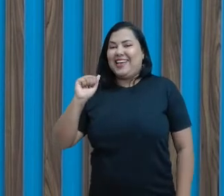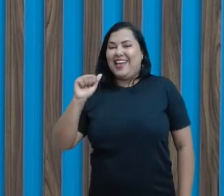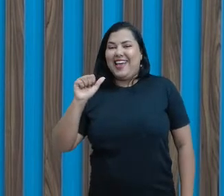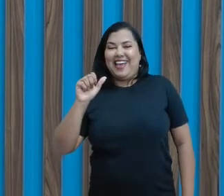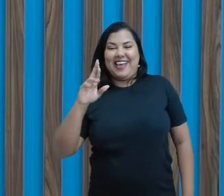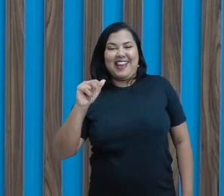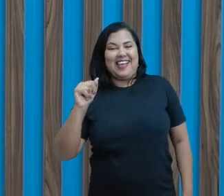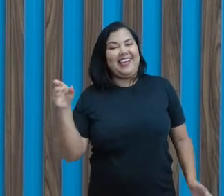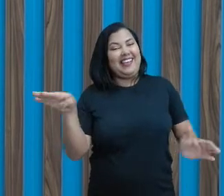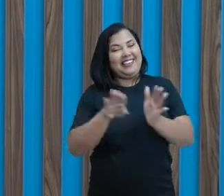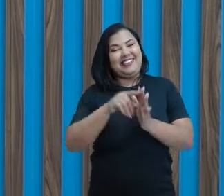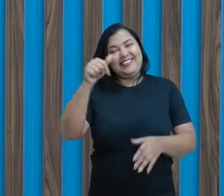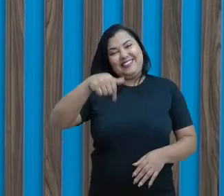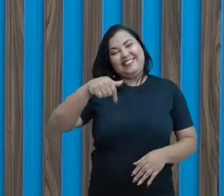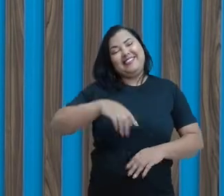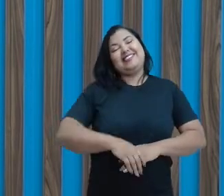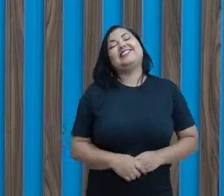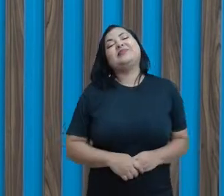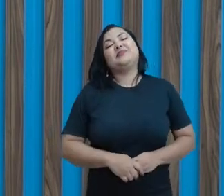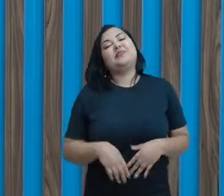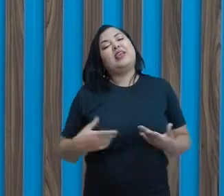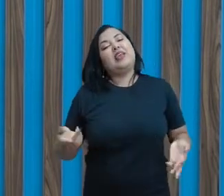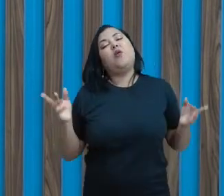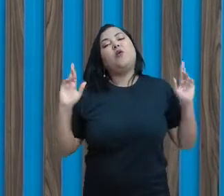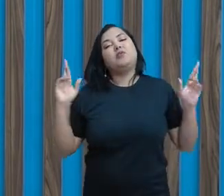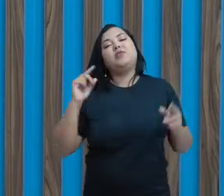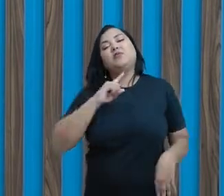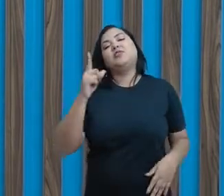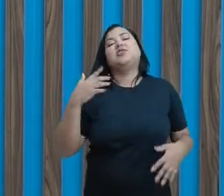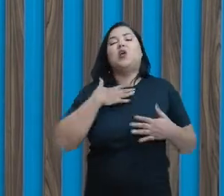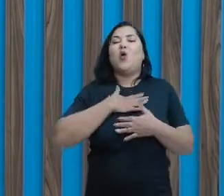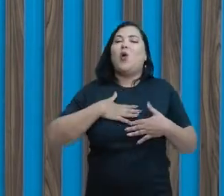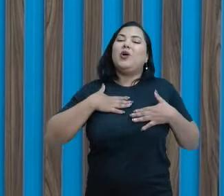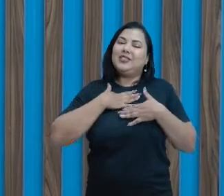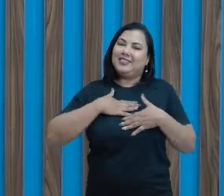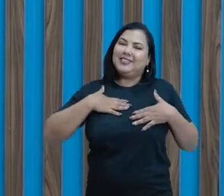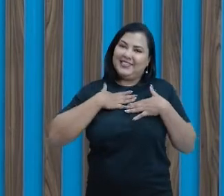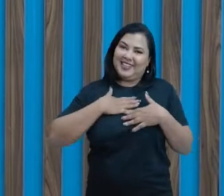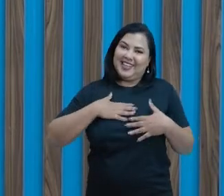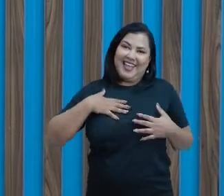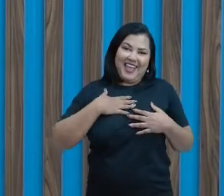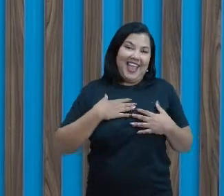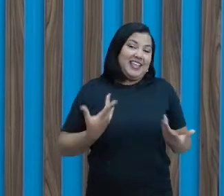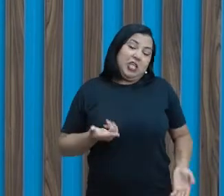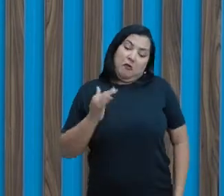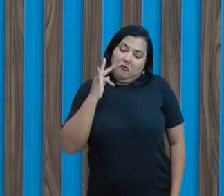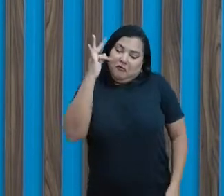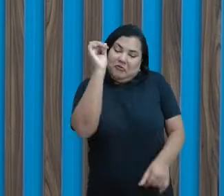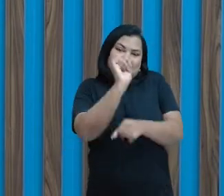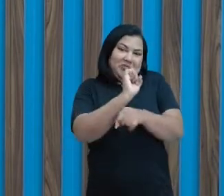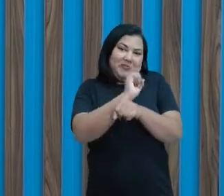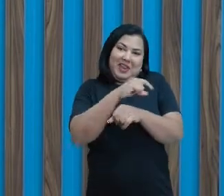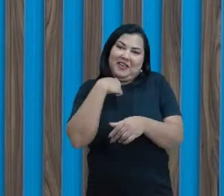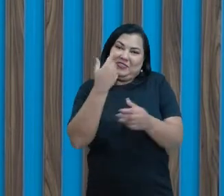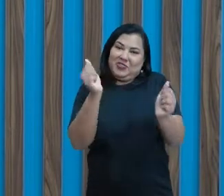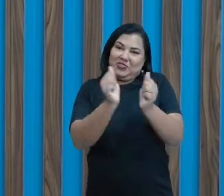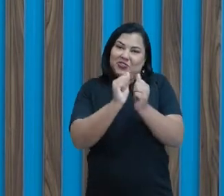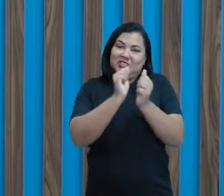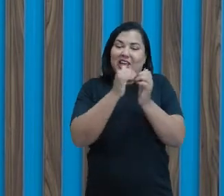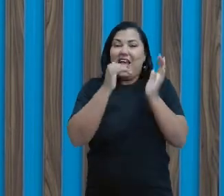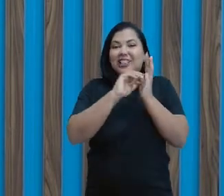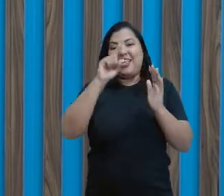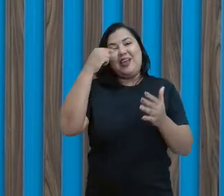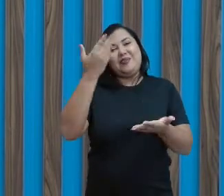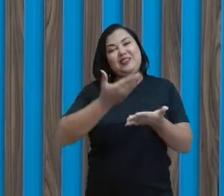estúdio. Bom, espero que tenham gostado, né? Por essa nem o futuro esperava. Até a